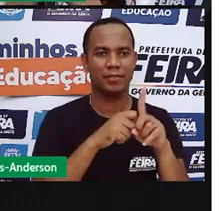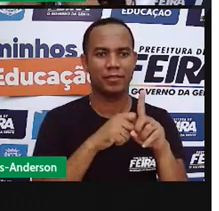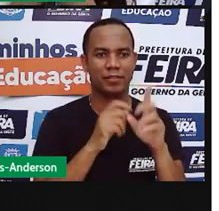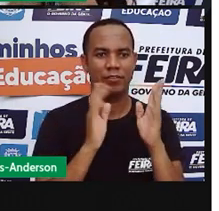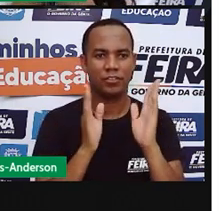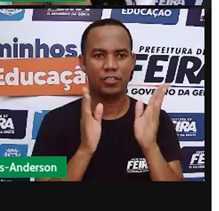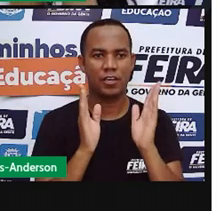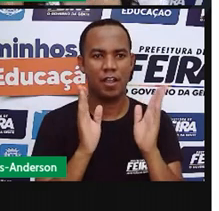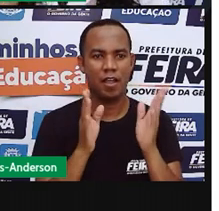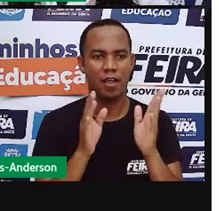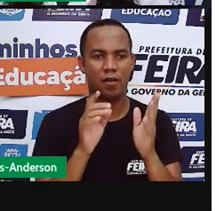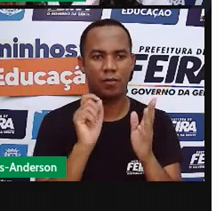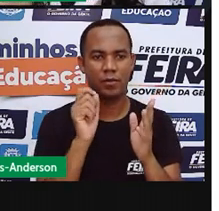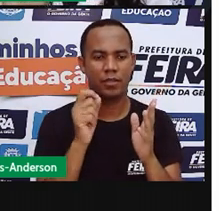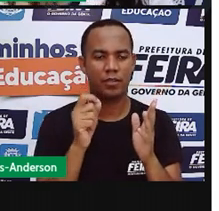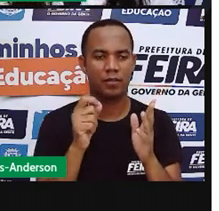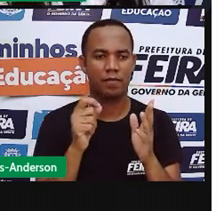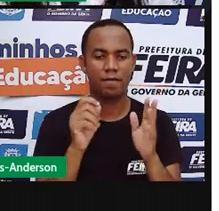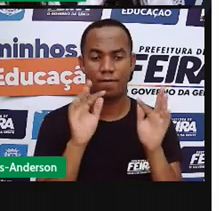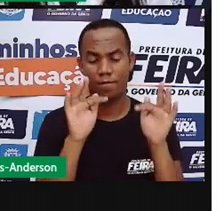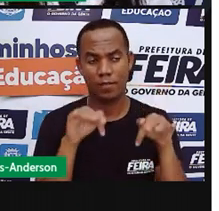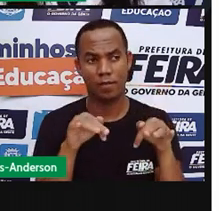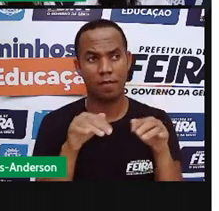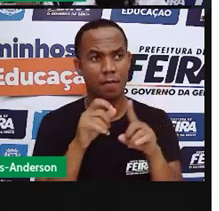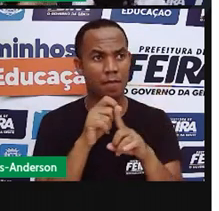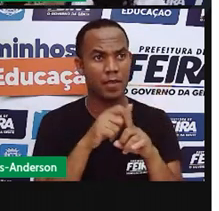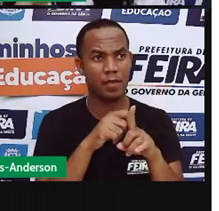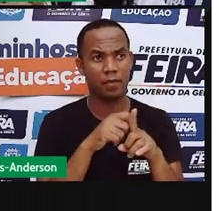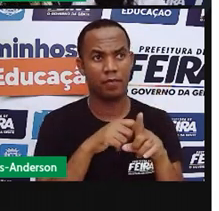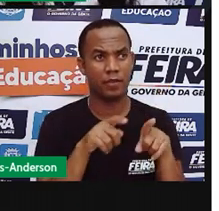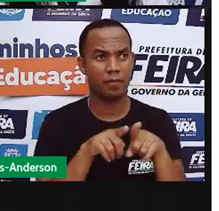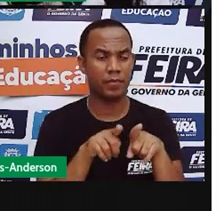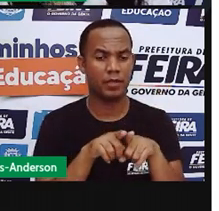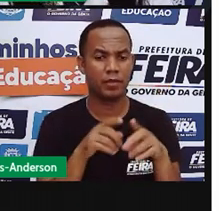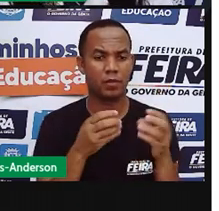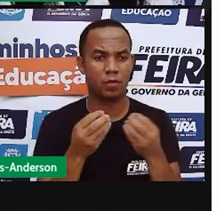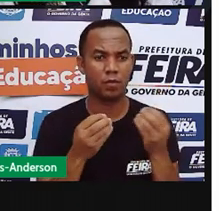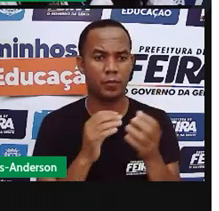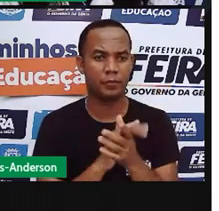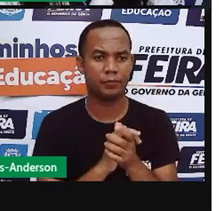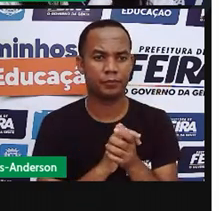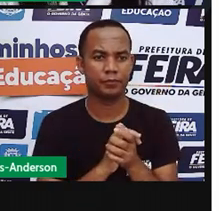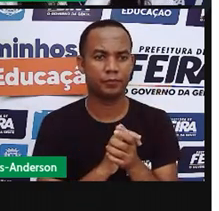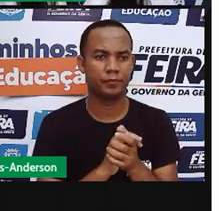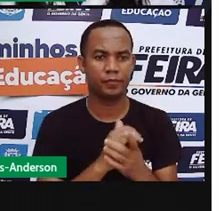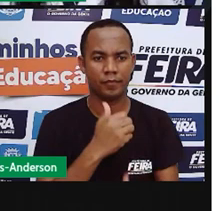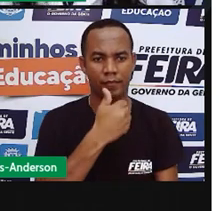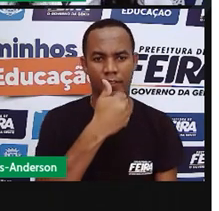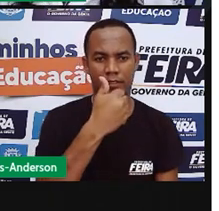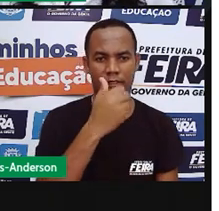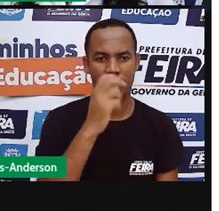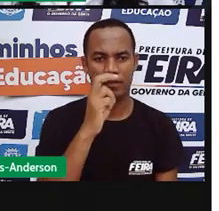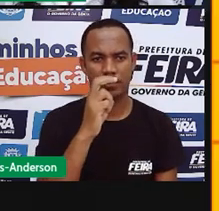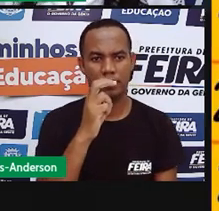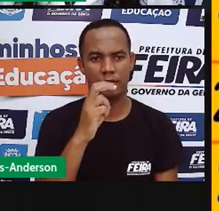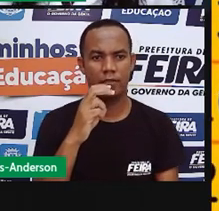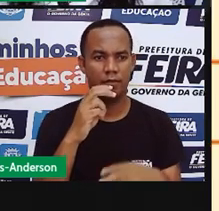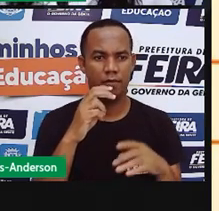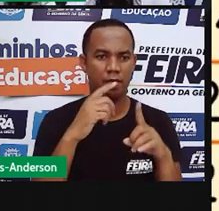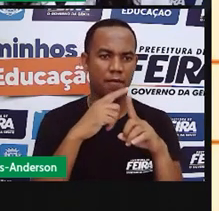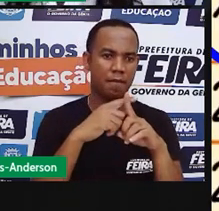meio, meio mesmo, no mês de junho, porque 15 mais 15 é 30.